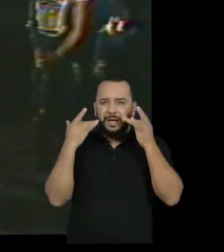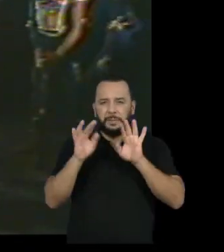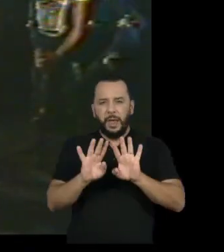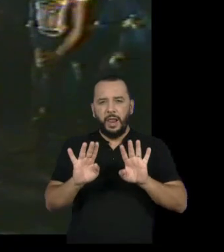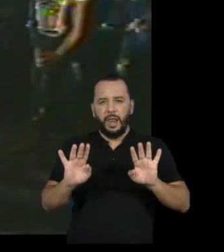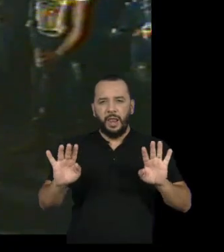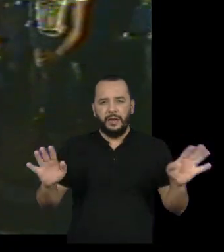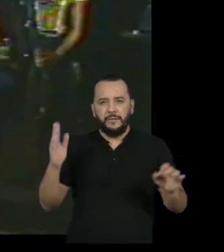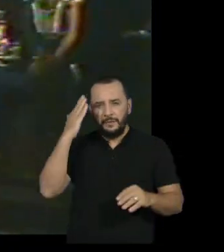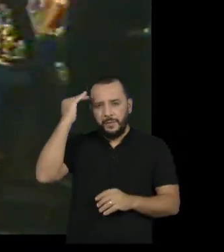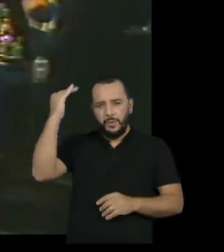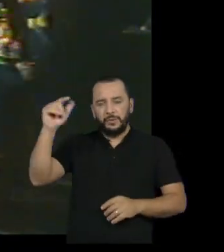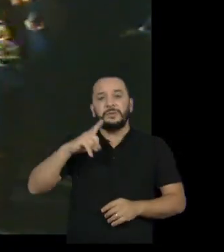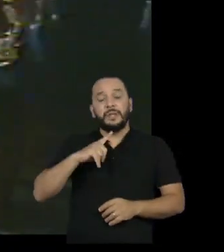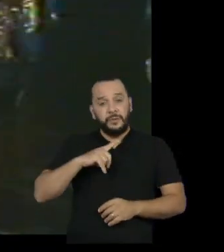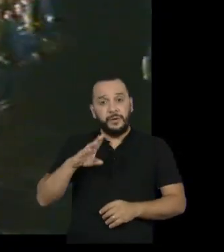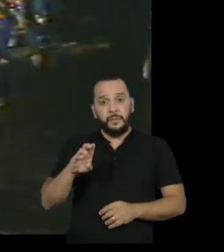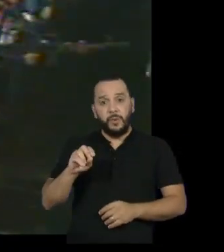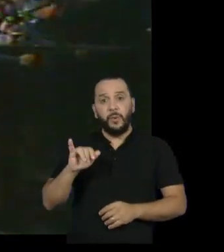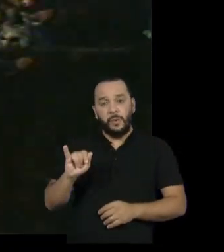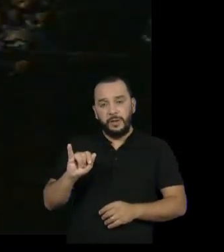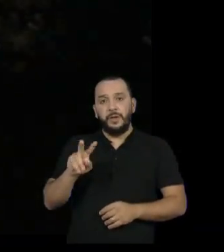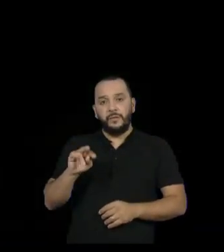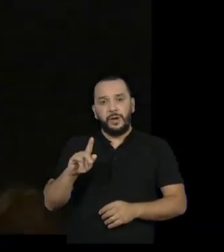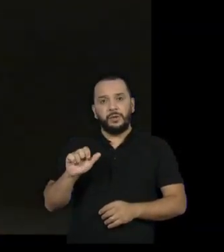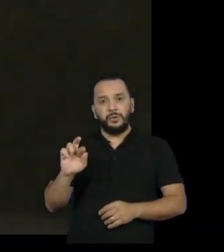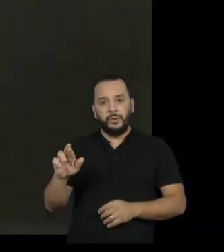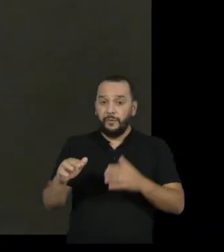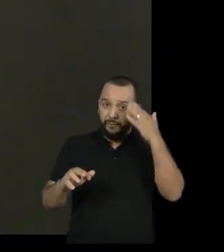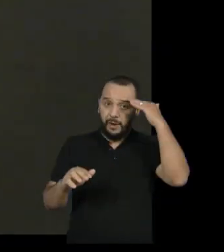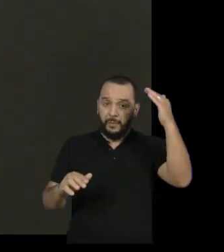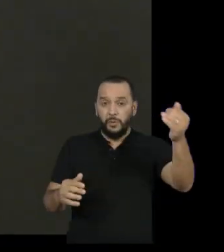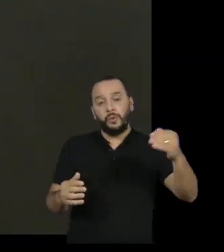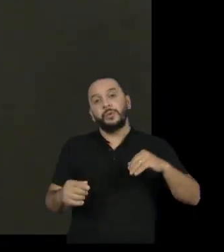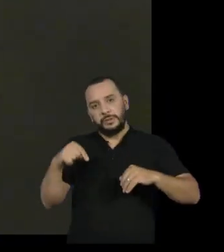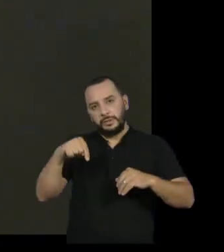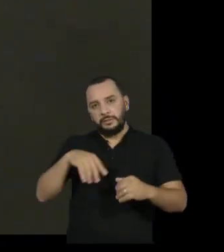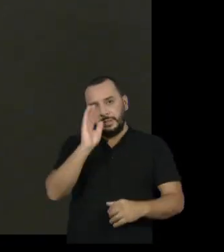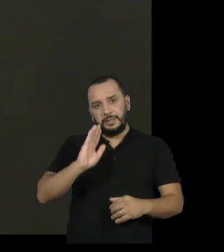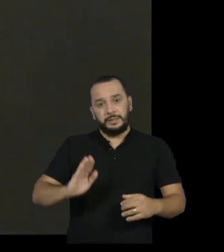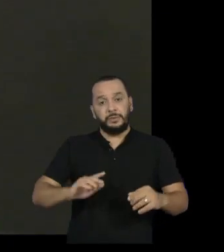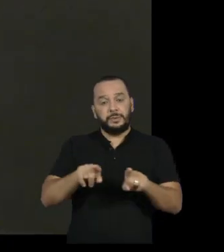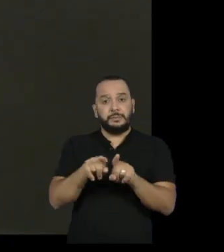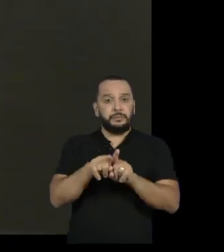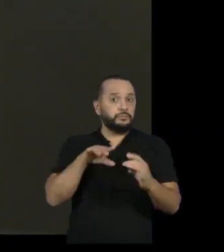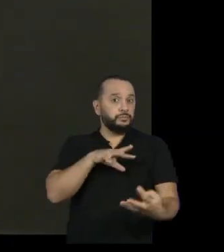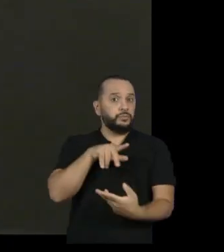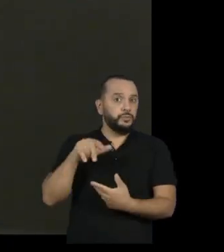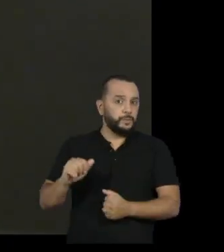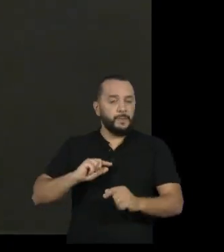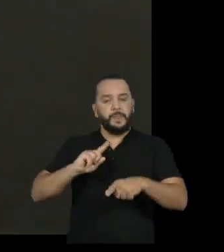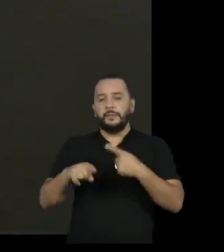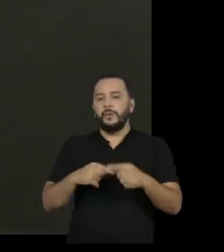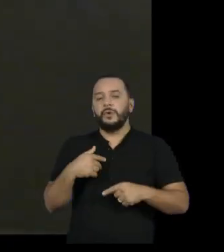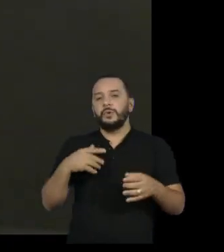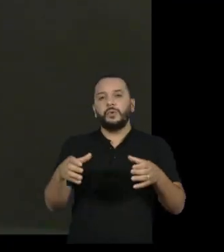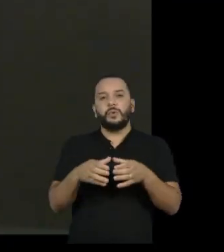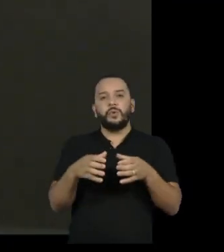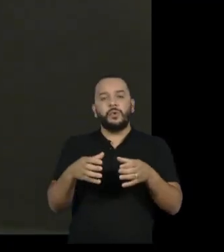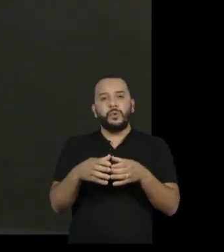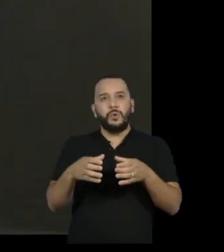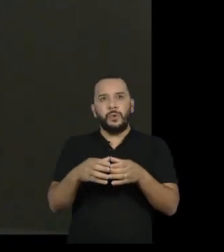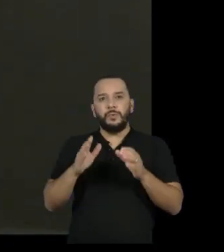sucesso levou o grupo a formar novos núcleos de produção independentes do CPT. Logo produziriam